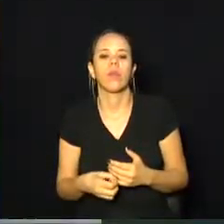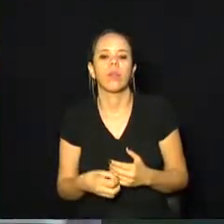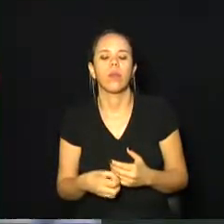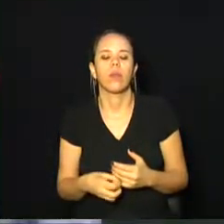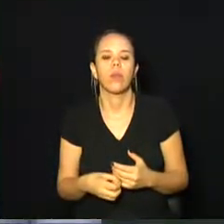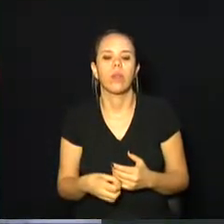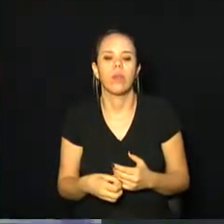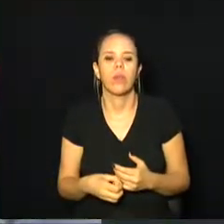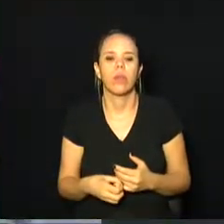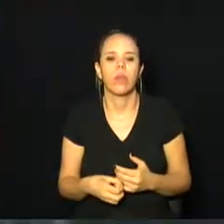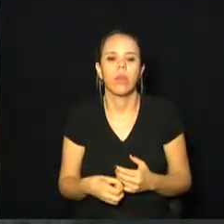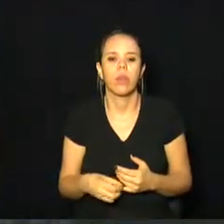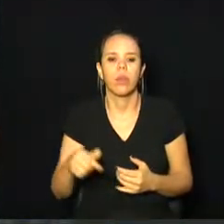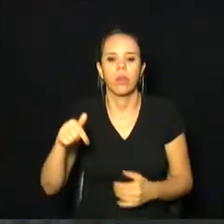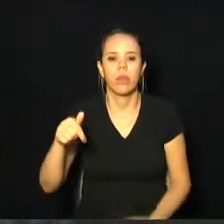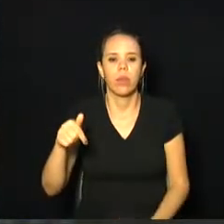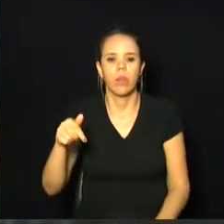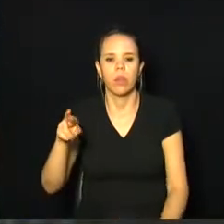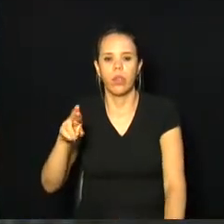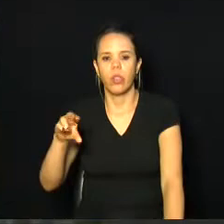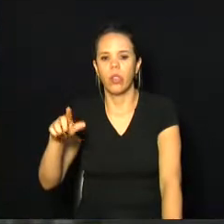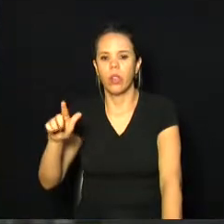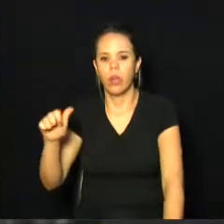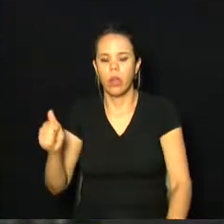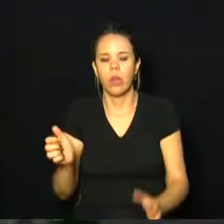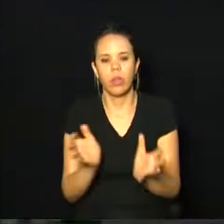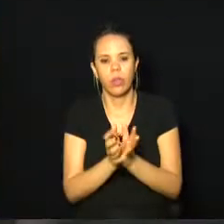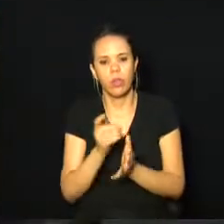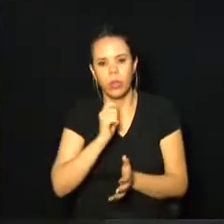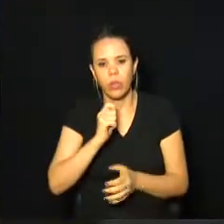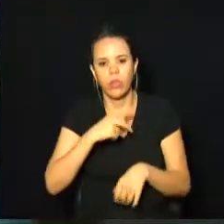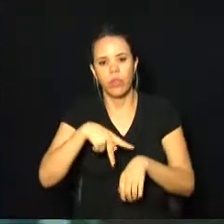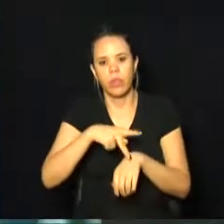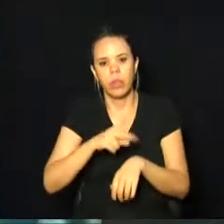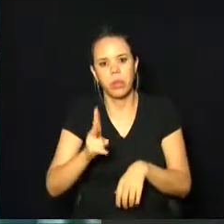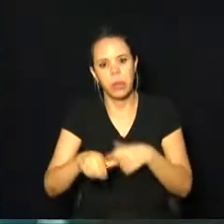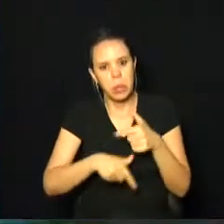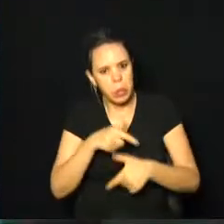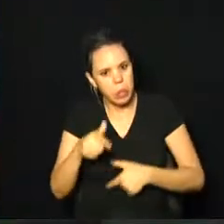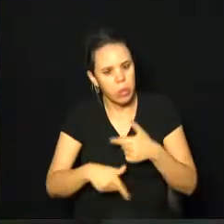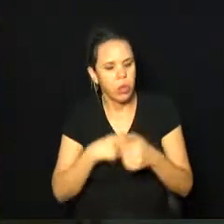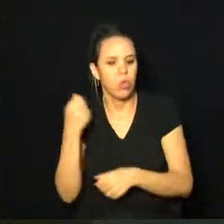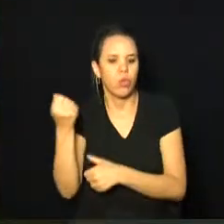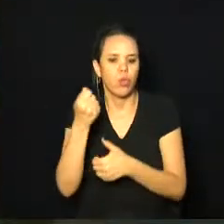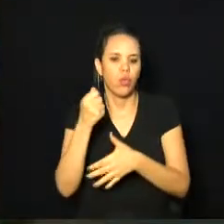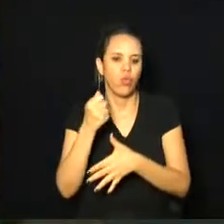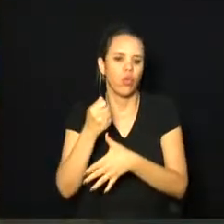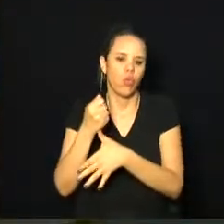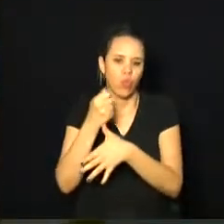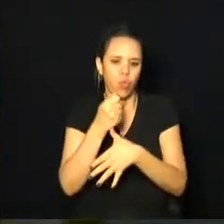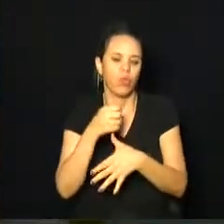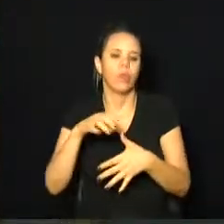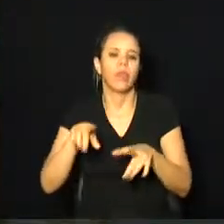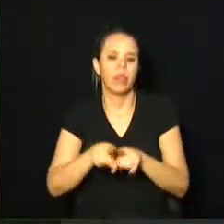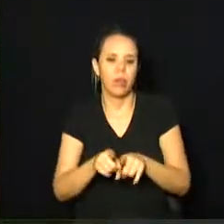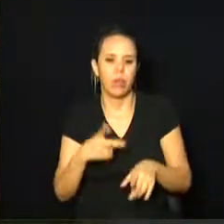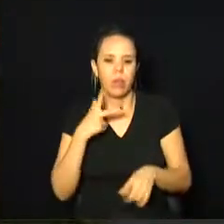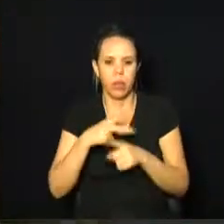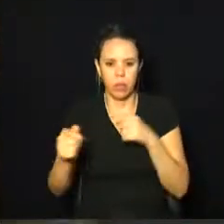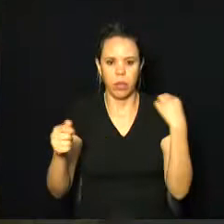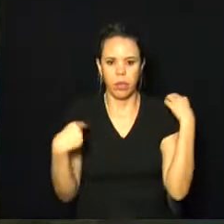Tinha o Quiroga na época. A seleção argentina sempre deu trabalho. Nos sul-americanos, a gente sempre teve vantagem,